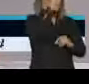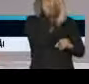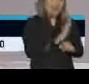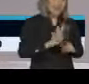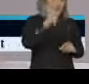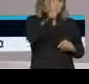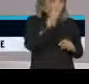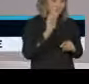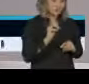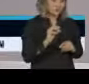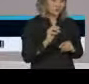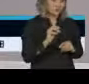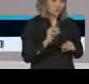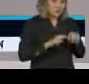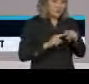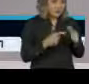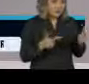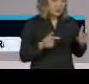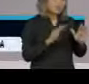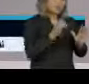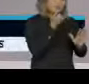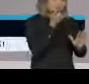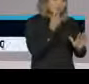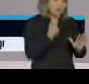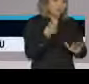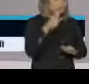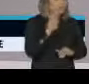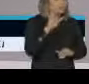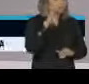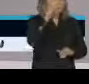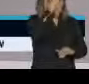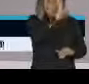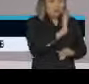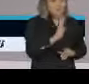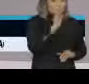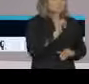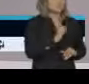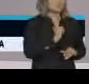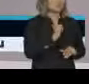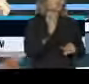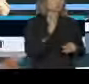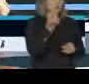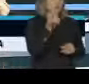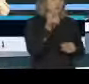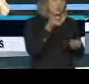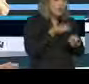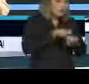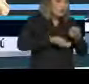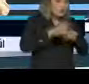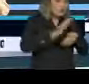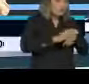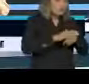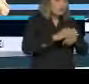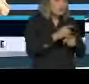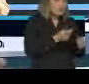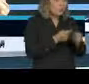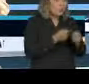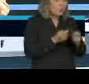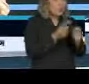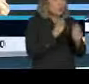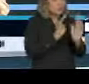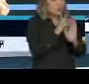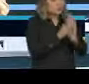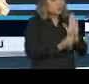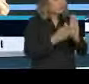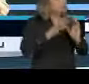nacional. Porque o Estado detém o monopólio de emissão de dívida e de emissão monetária. Você tem um orçamento, todos